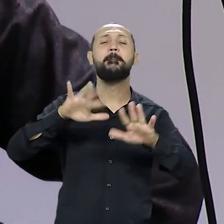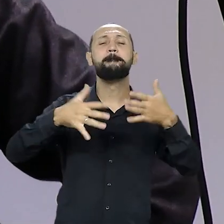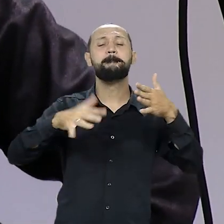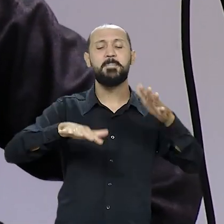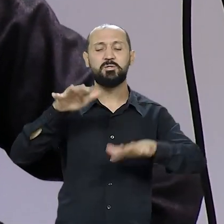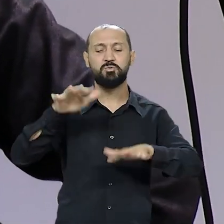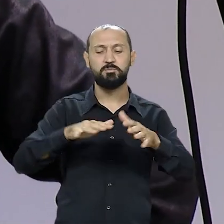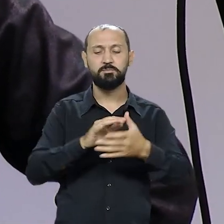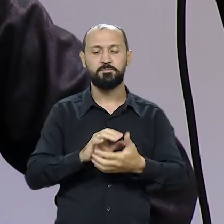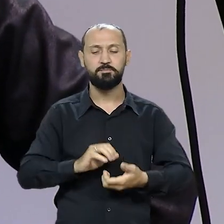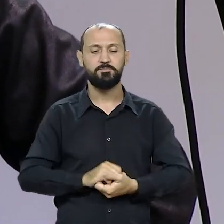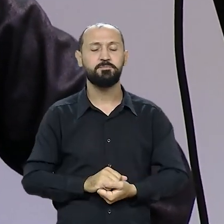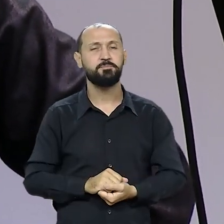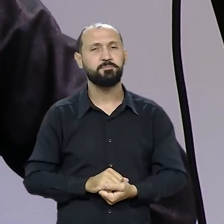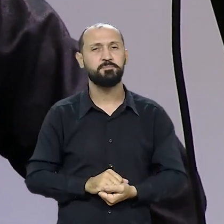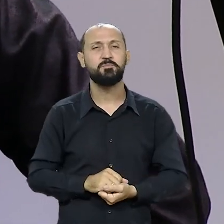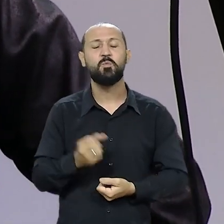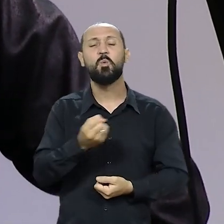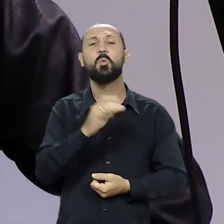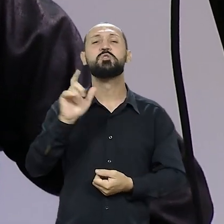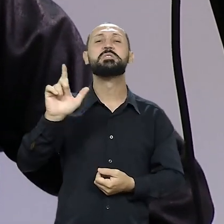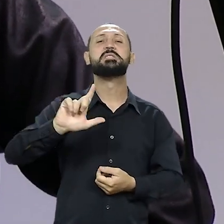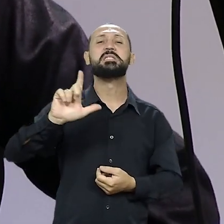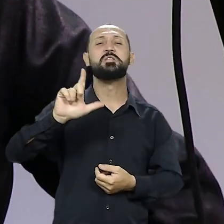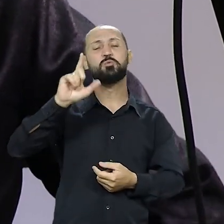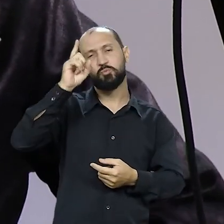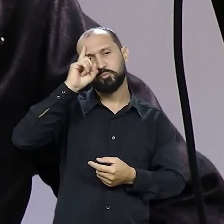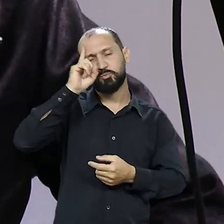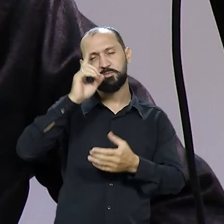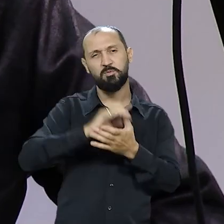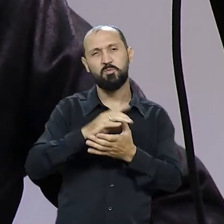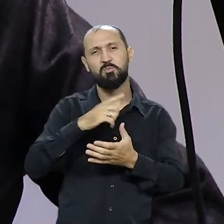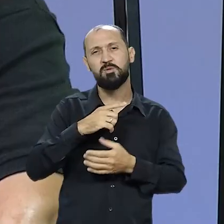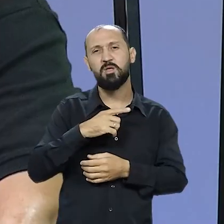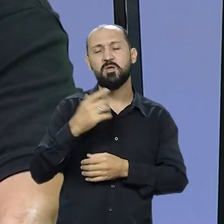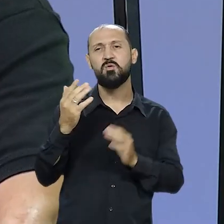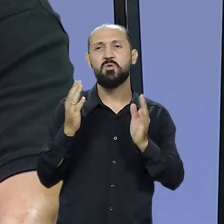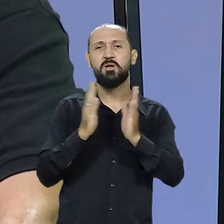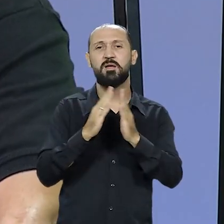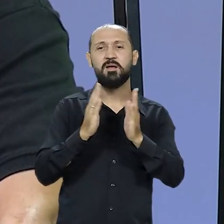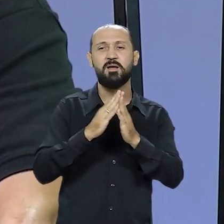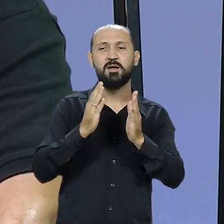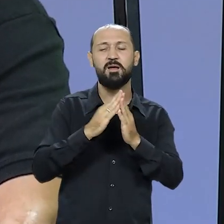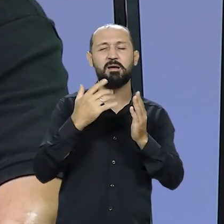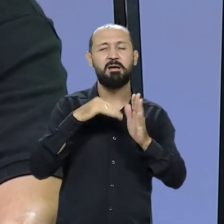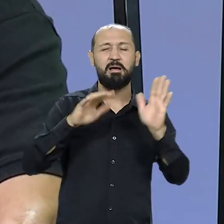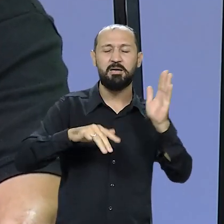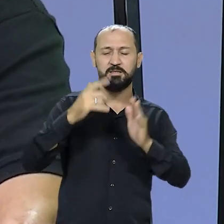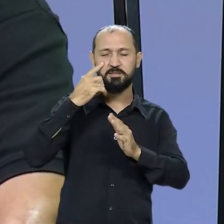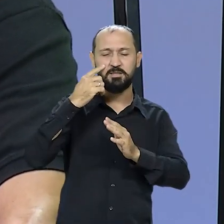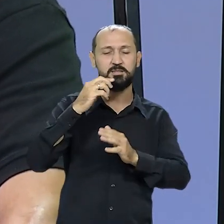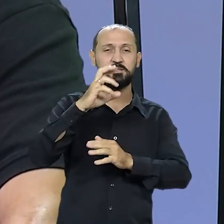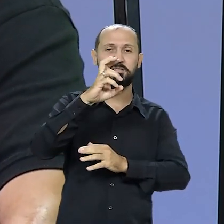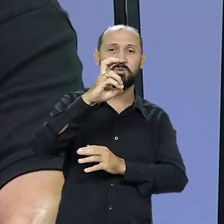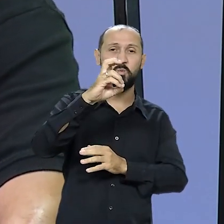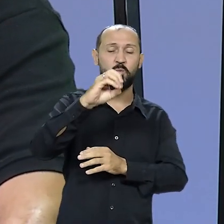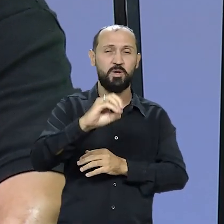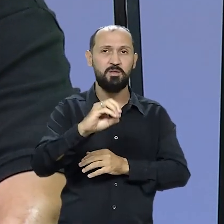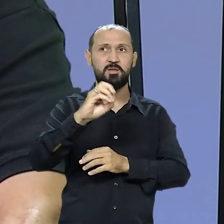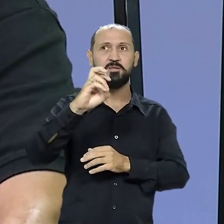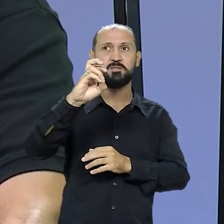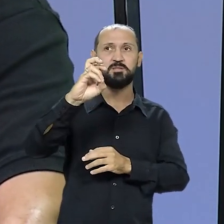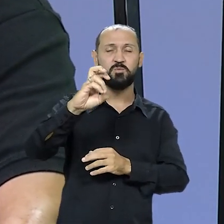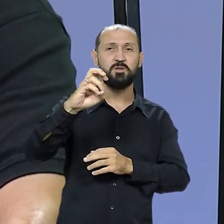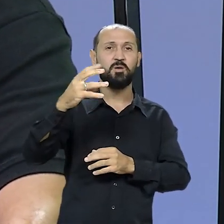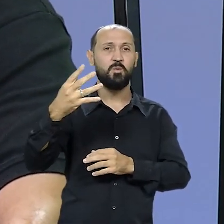produção de uma vaca Girolando? Quantos litros ele vai dar por dia? E eu tenho vaca Girolando em casa que já deu 54, 53 quilos